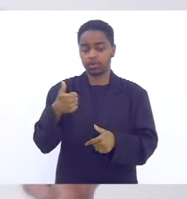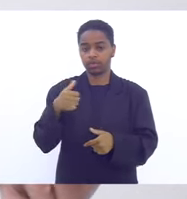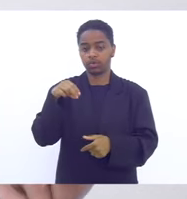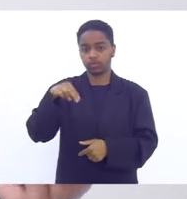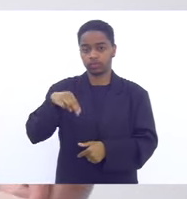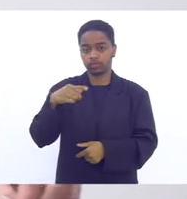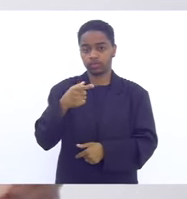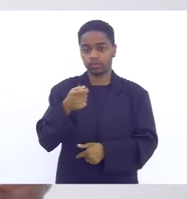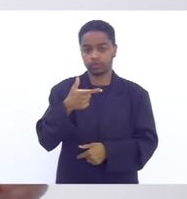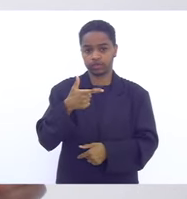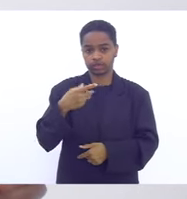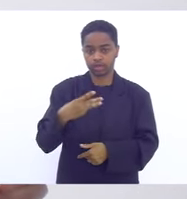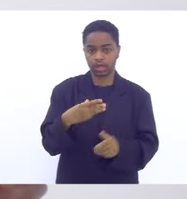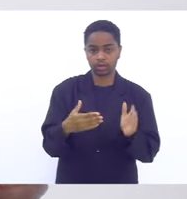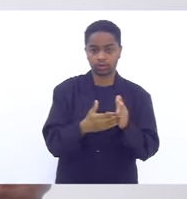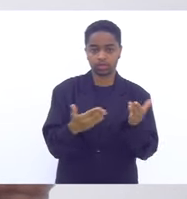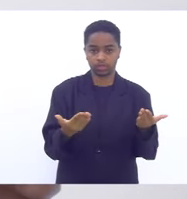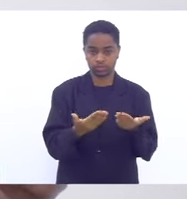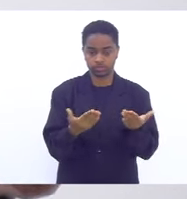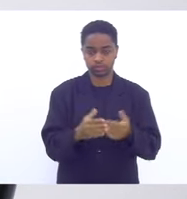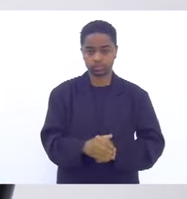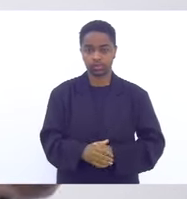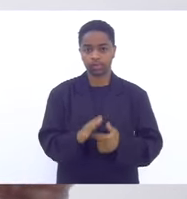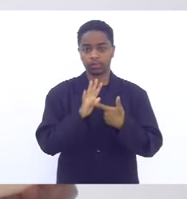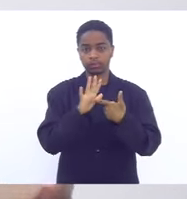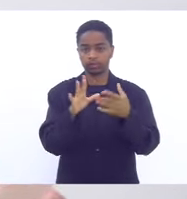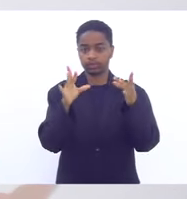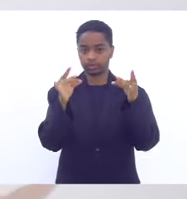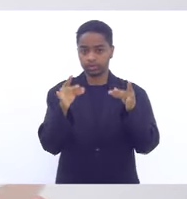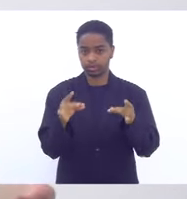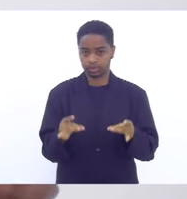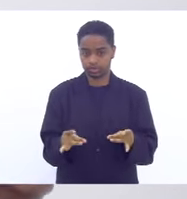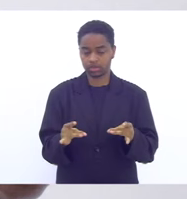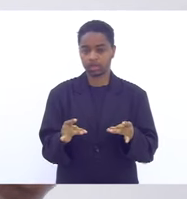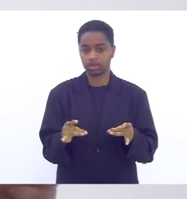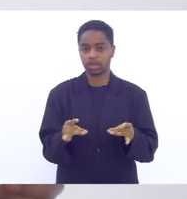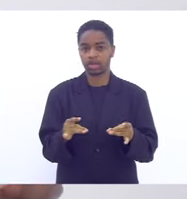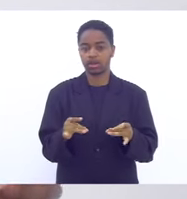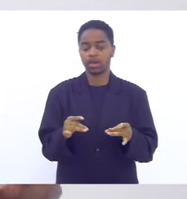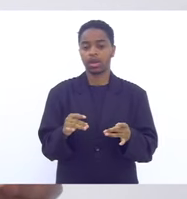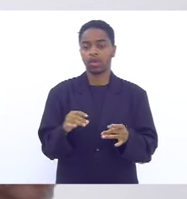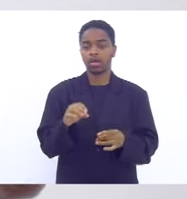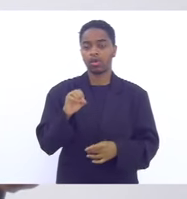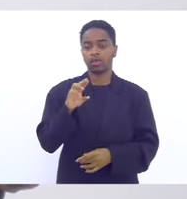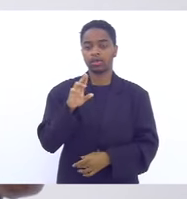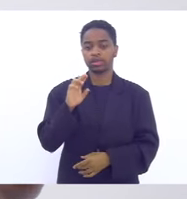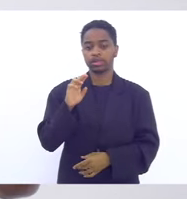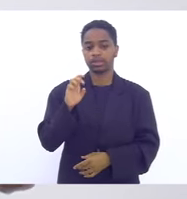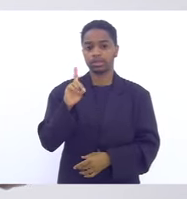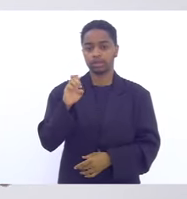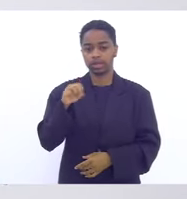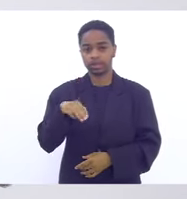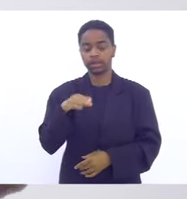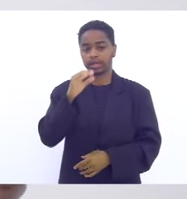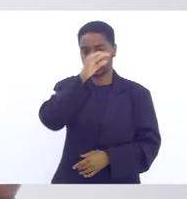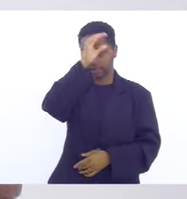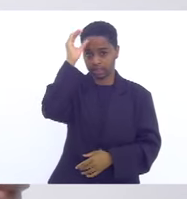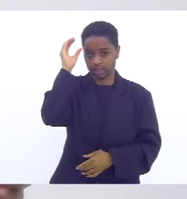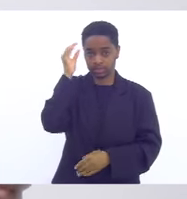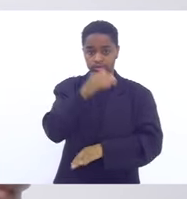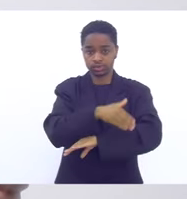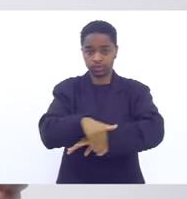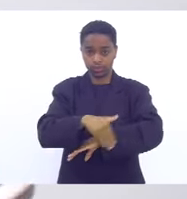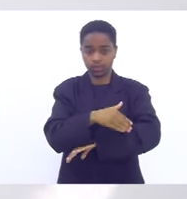1º/11/2023 até a data de hoje. Tá? Detalhando número da ordem de serviço, número do cliente, endereço com bairro